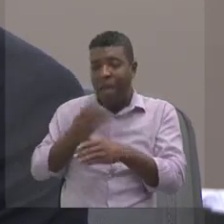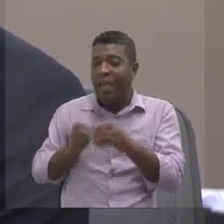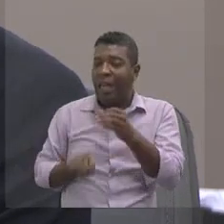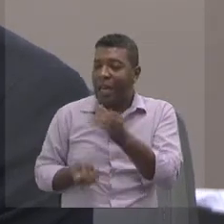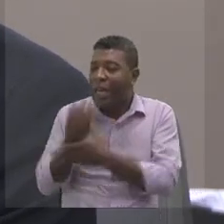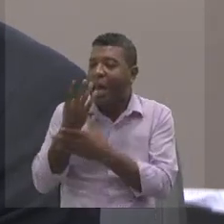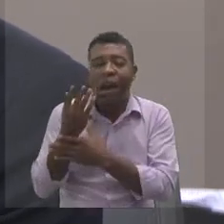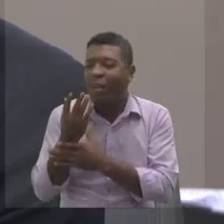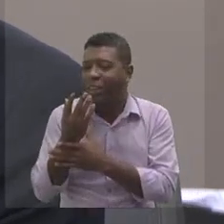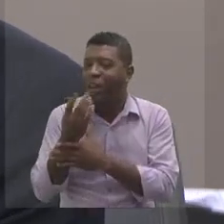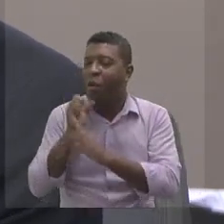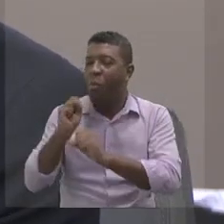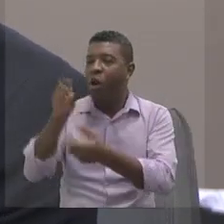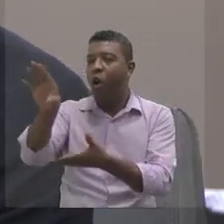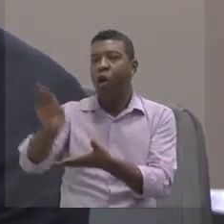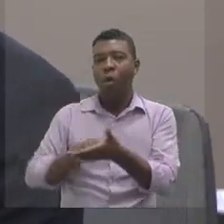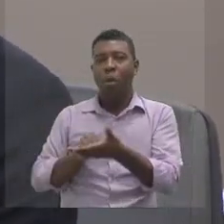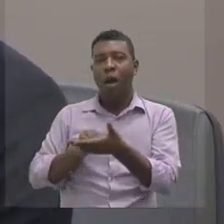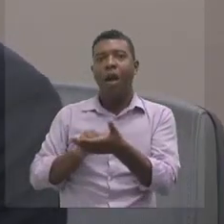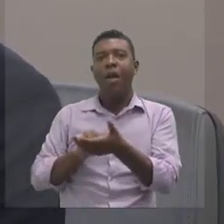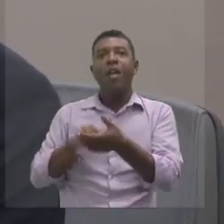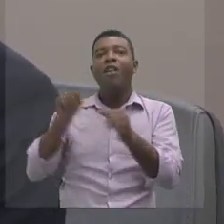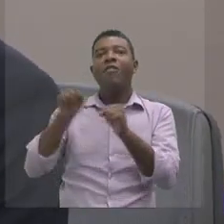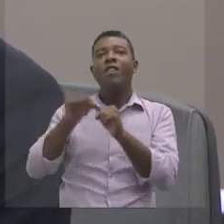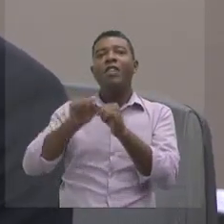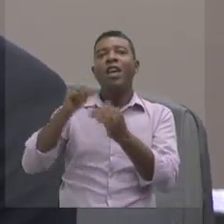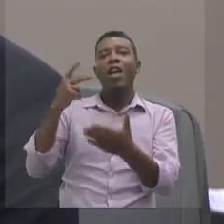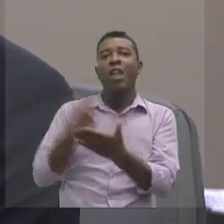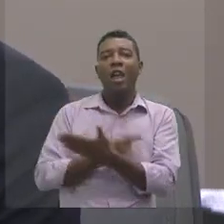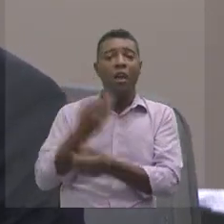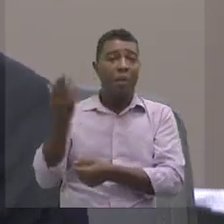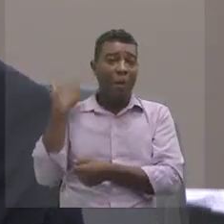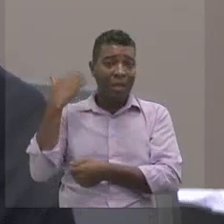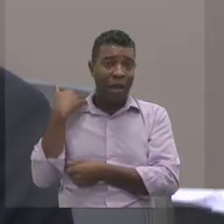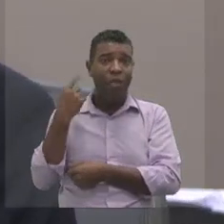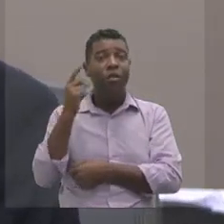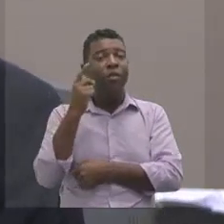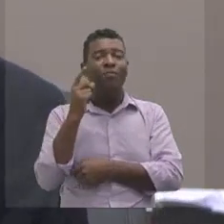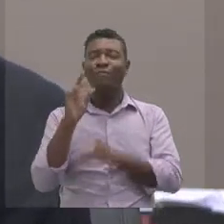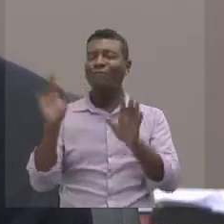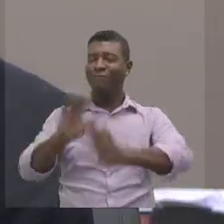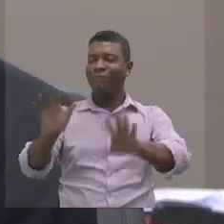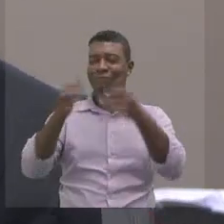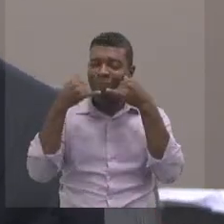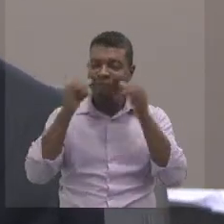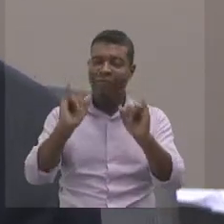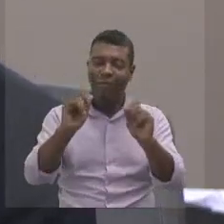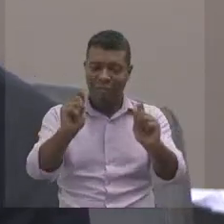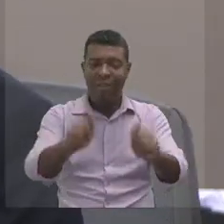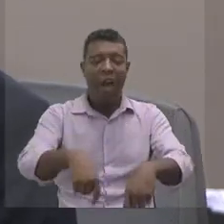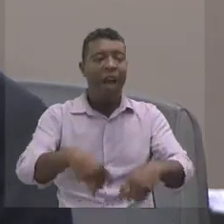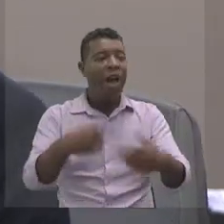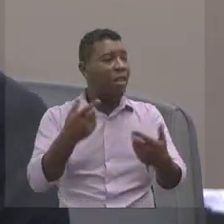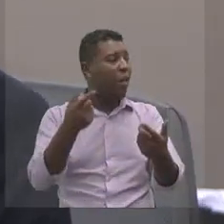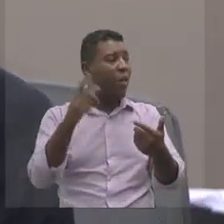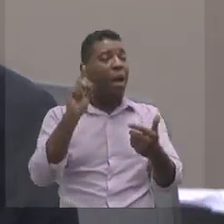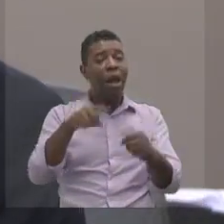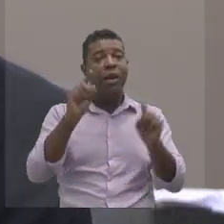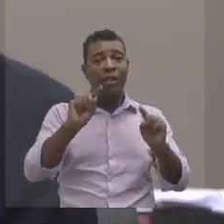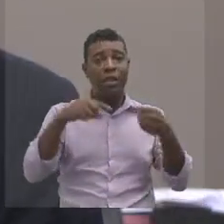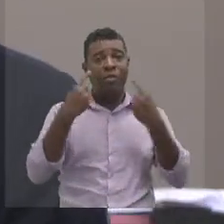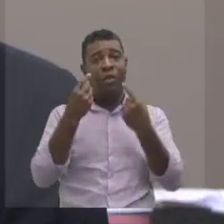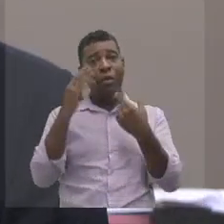melhor nessa agenda não repetir erros do passado né então assim Um Desafio muito grande é uma grande prioridade nossa discussão da mobilidade